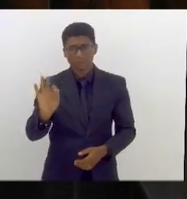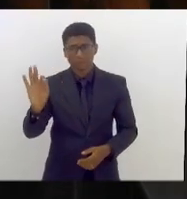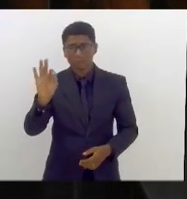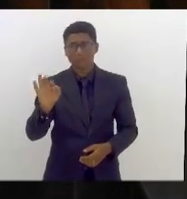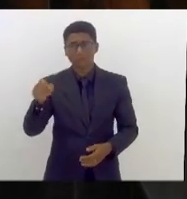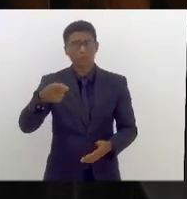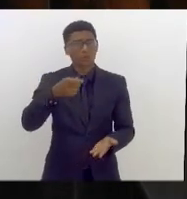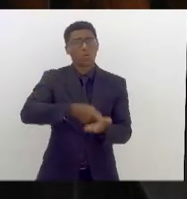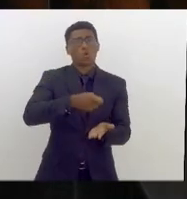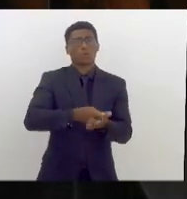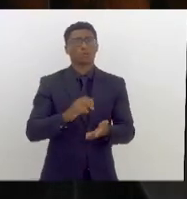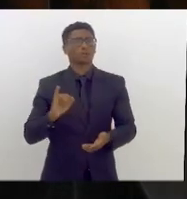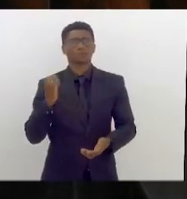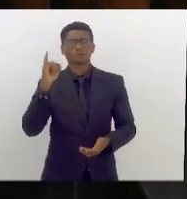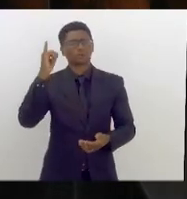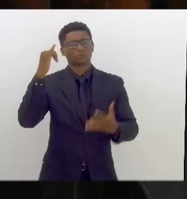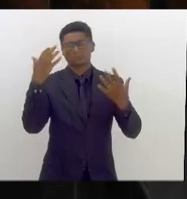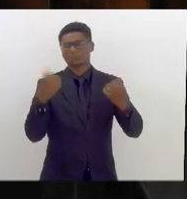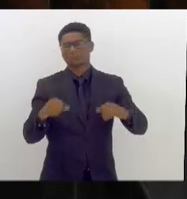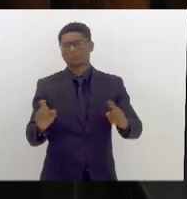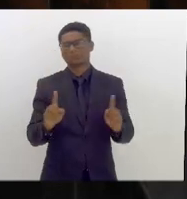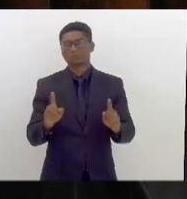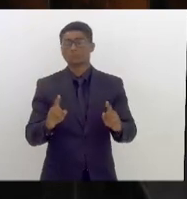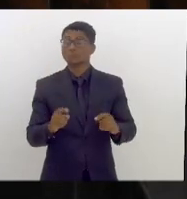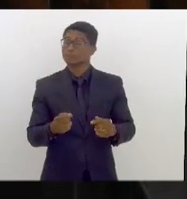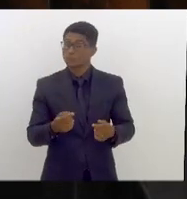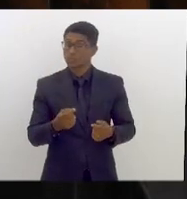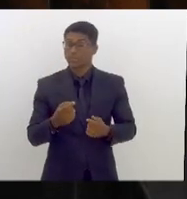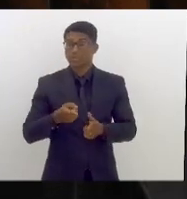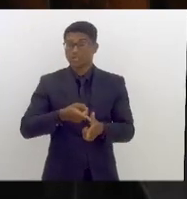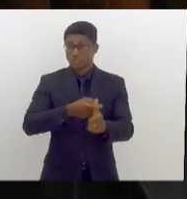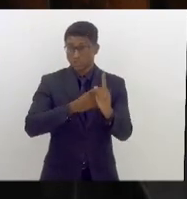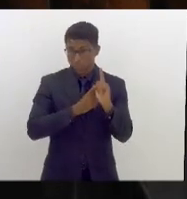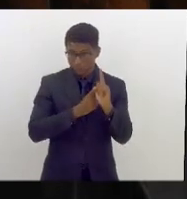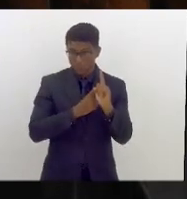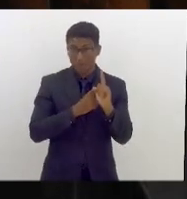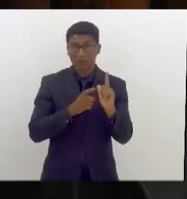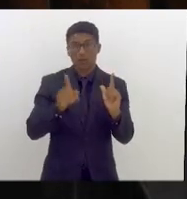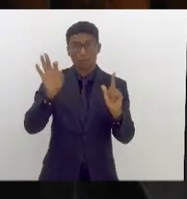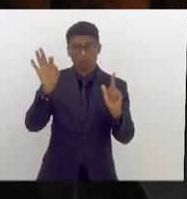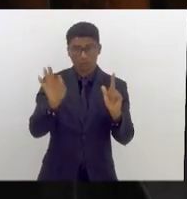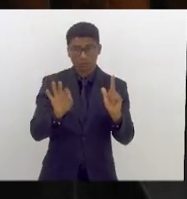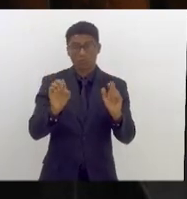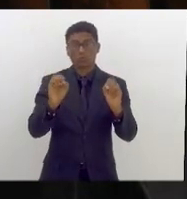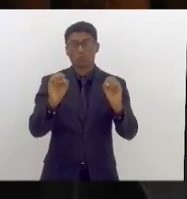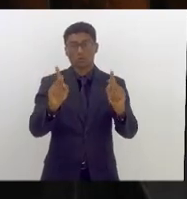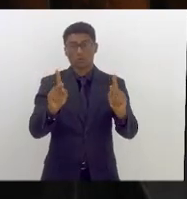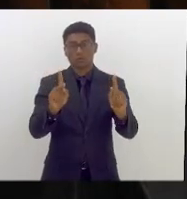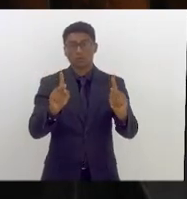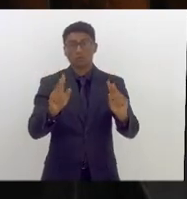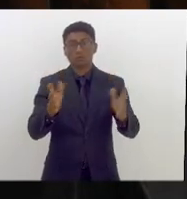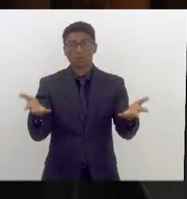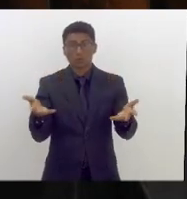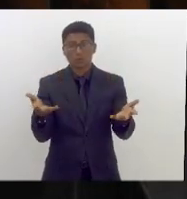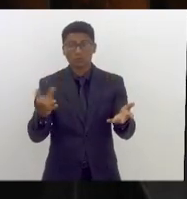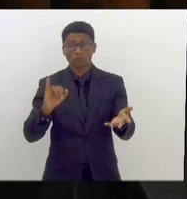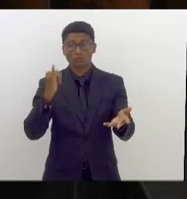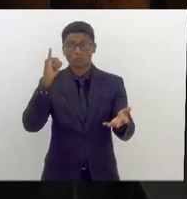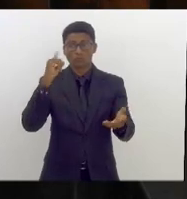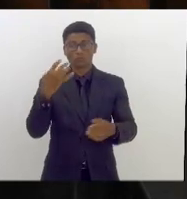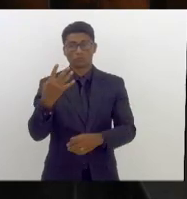cobre juros. Correção monetária da dívida é uma coisa. Incidência de juros, e já foi pior. Hoje os juros são de